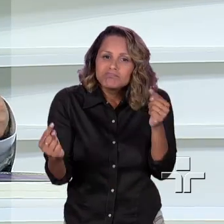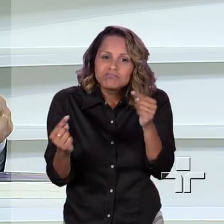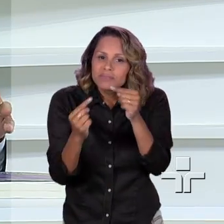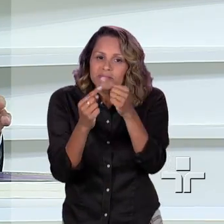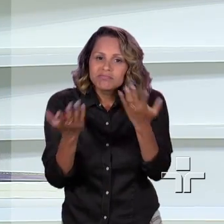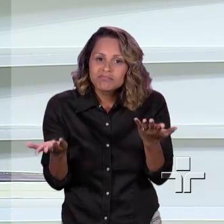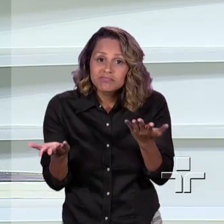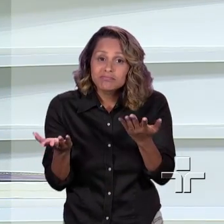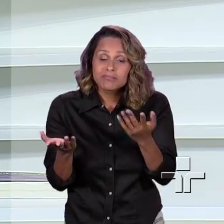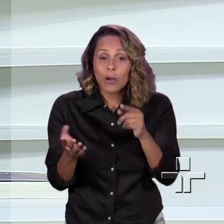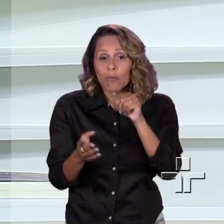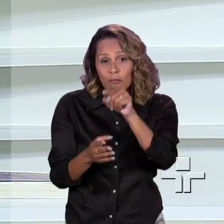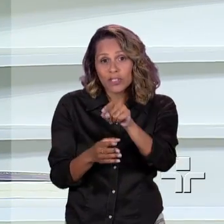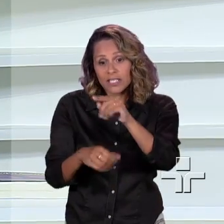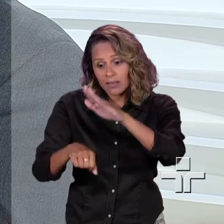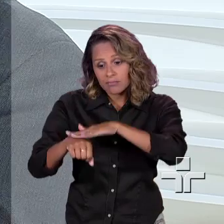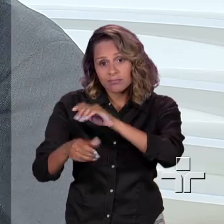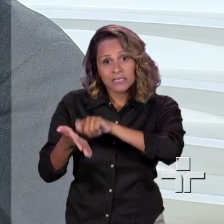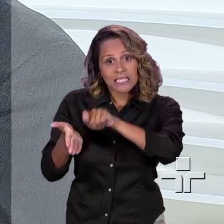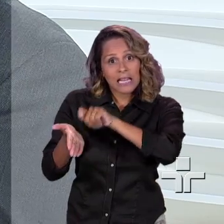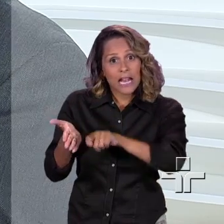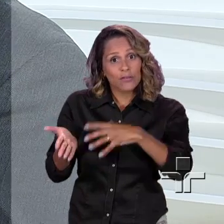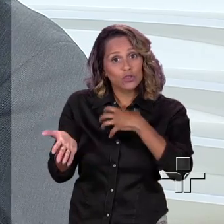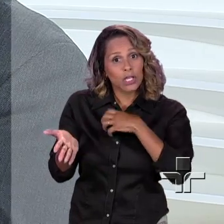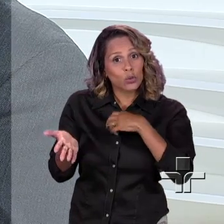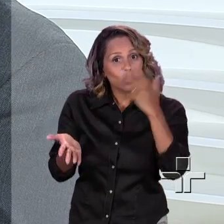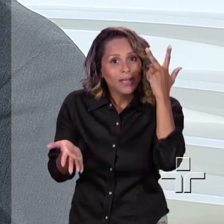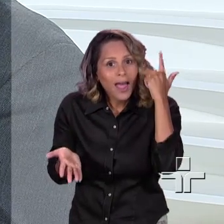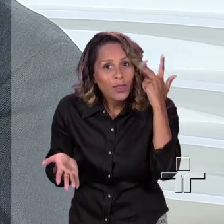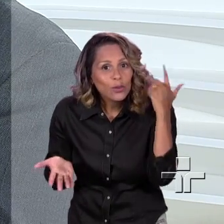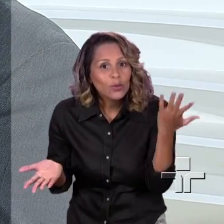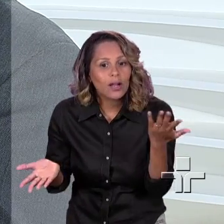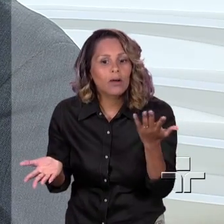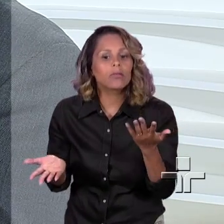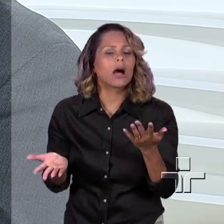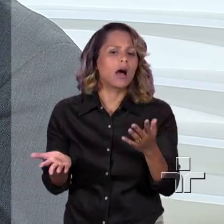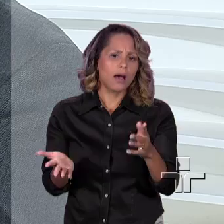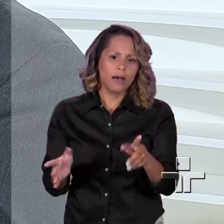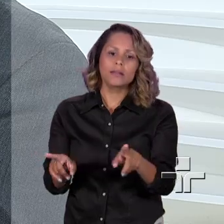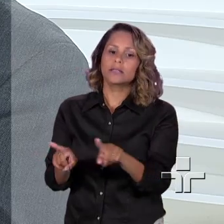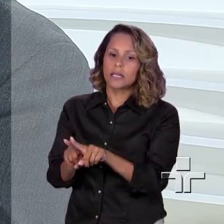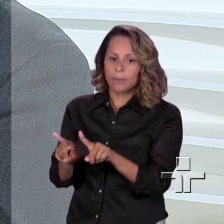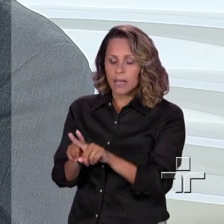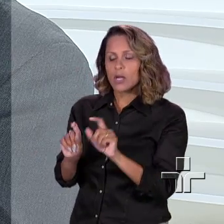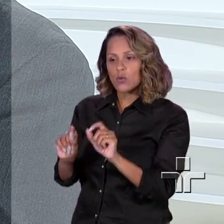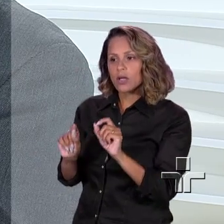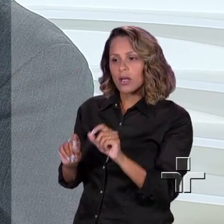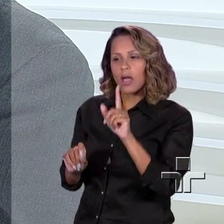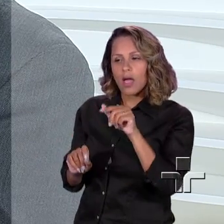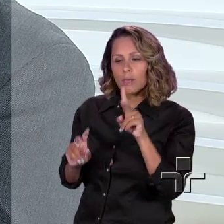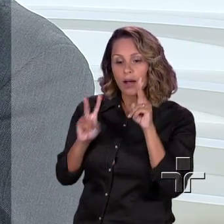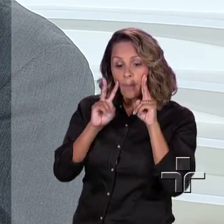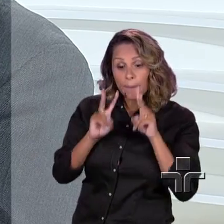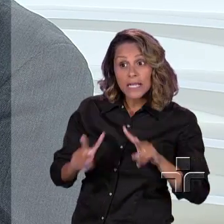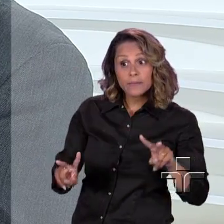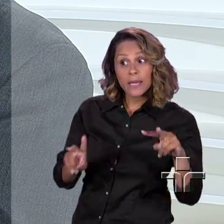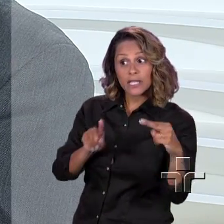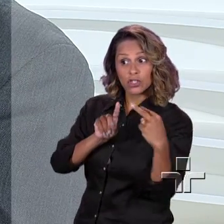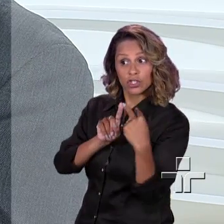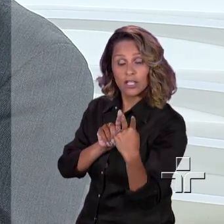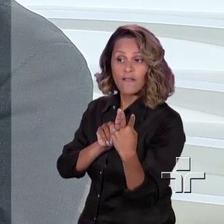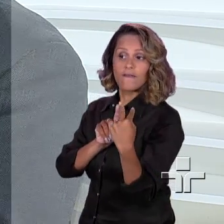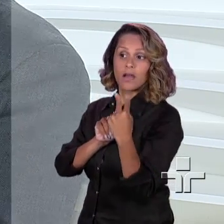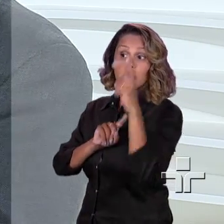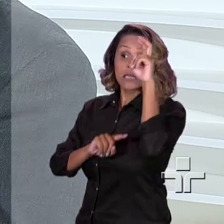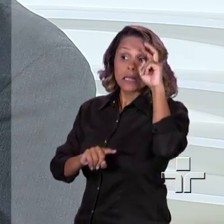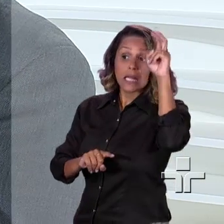você escreve isso com naturalidade. Não, mas também é uma perspectiva intelectual e política. Quando eu escrevi Além do Carnaval, meu primeiro livro,